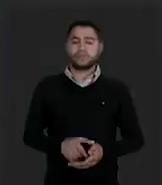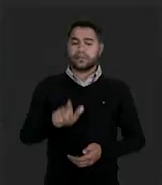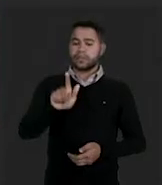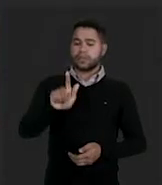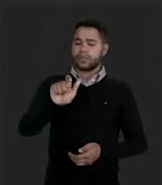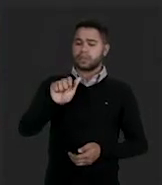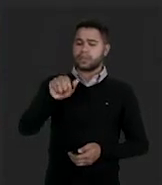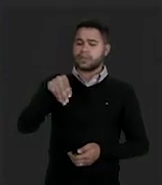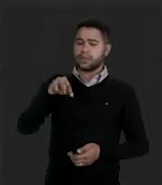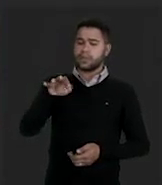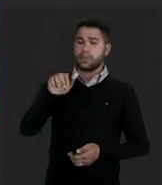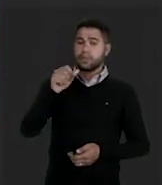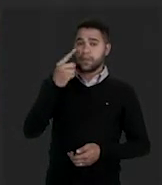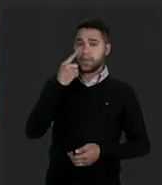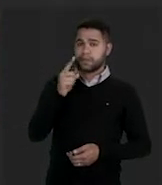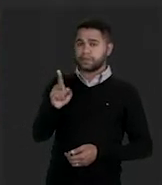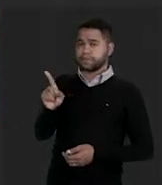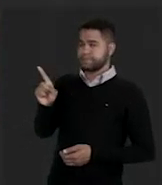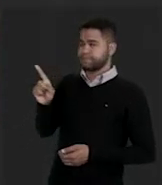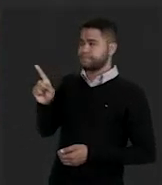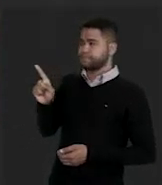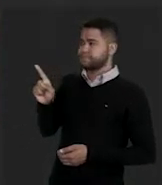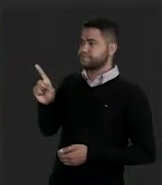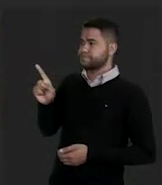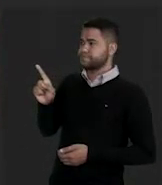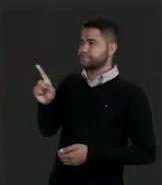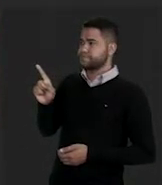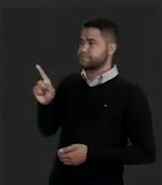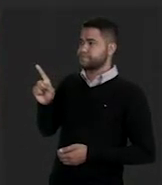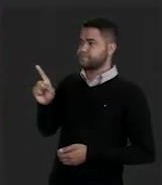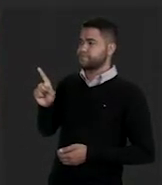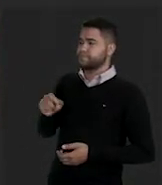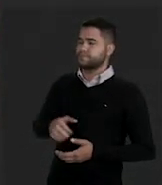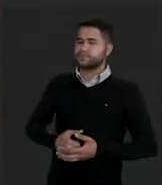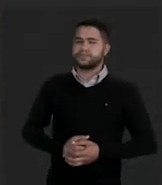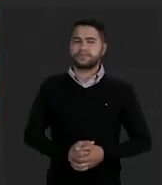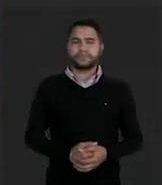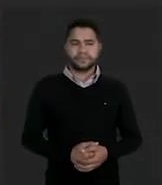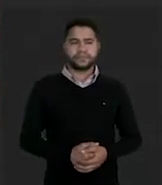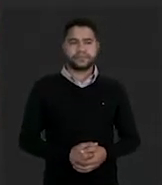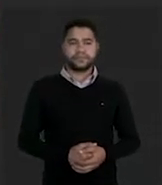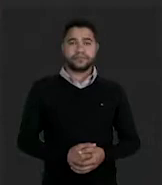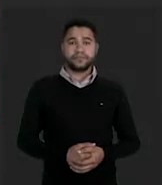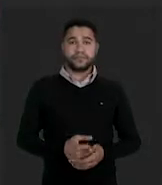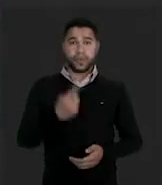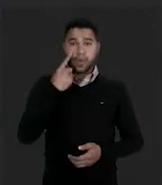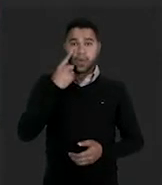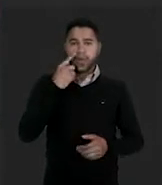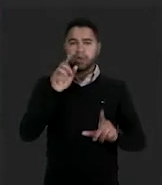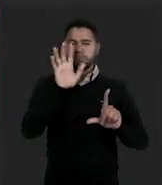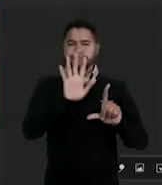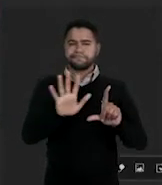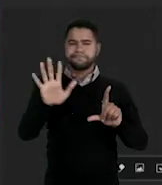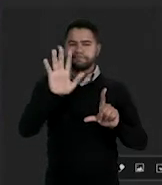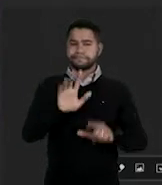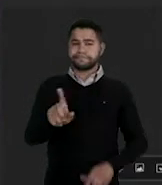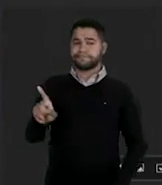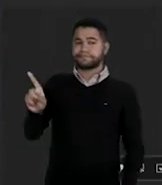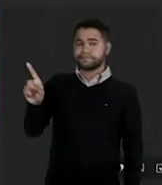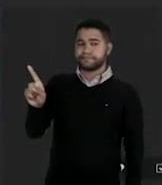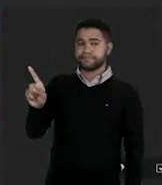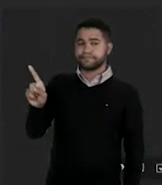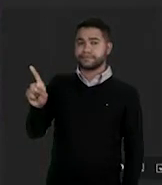Gametas. Então, observe aqui comigo. Nós temos na imagem